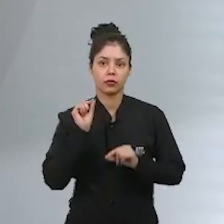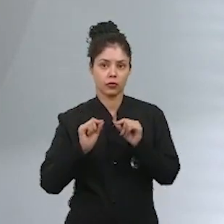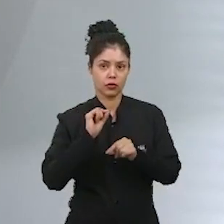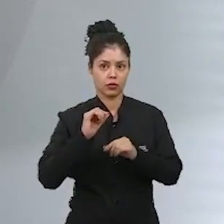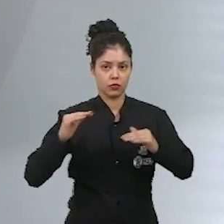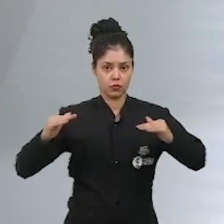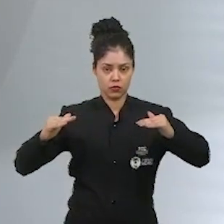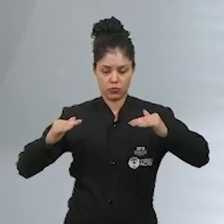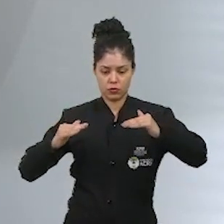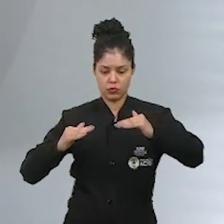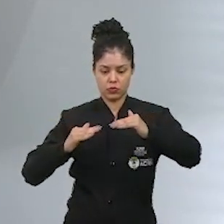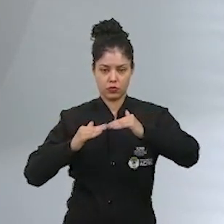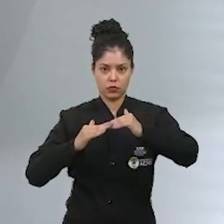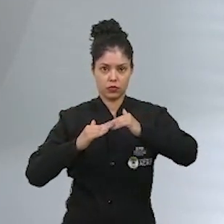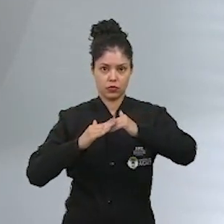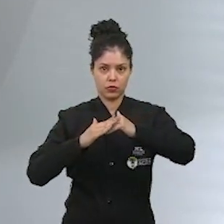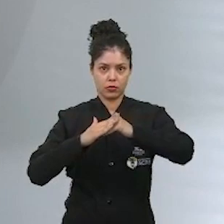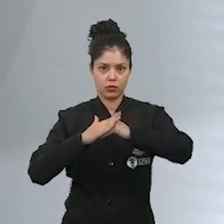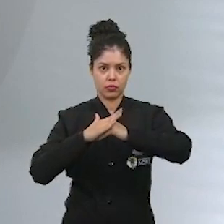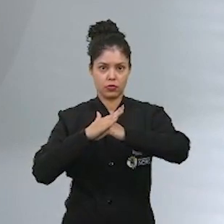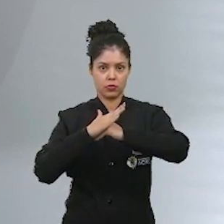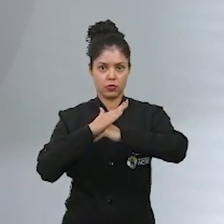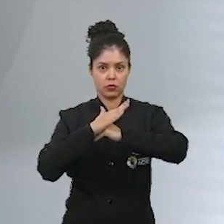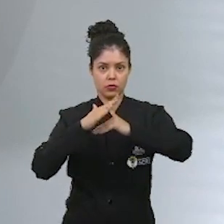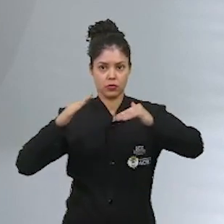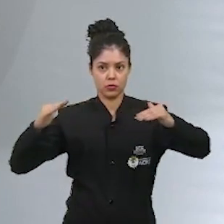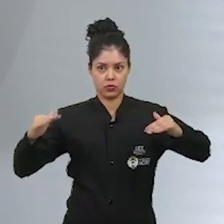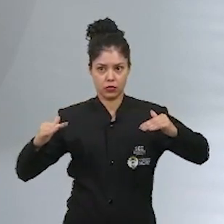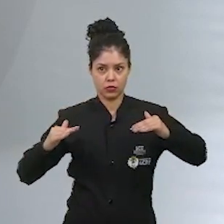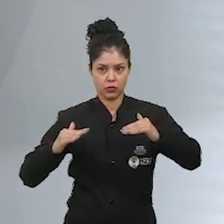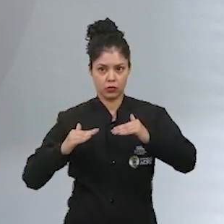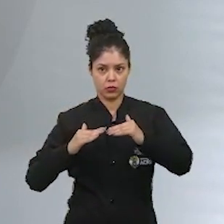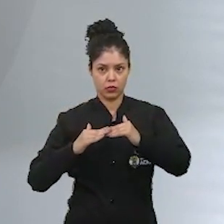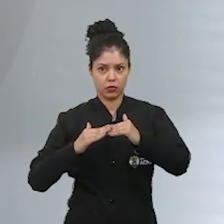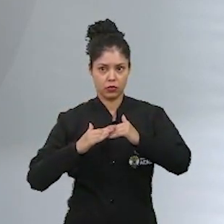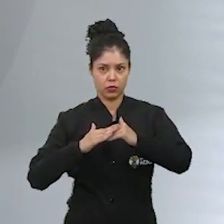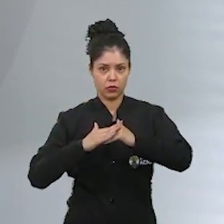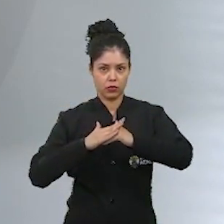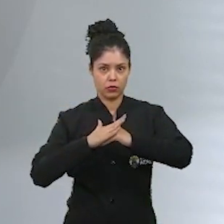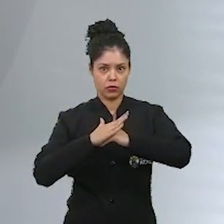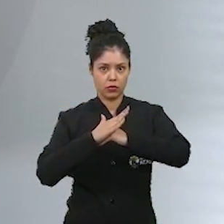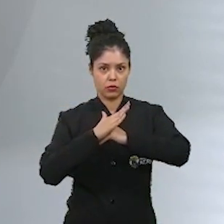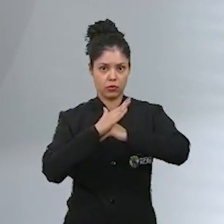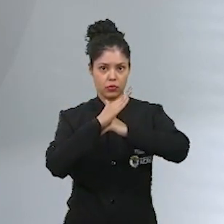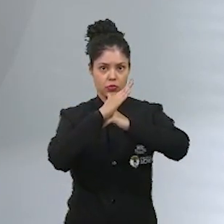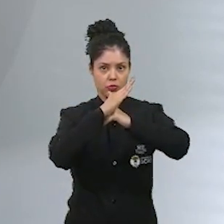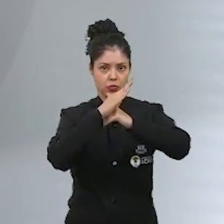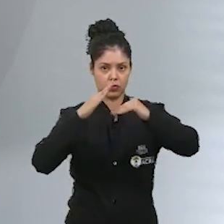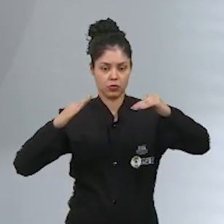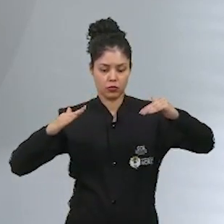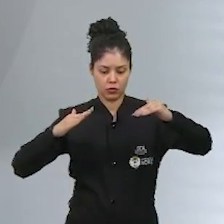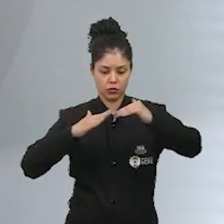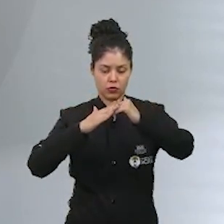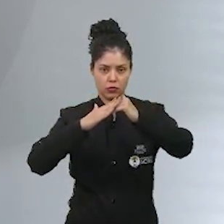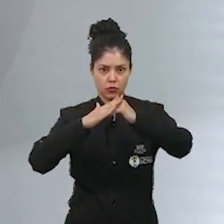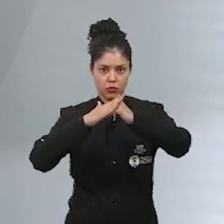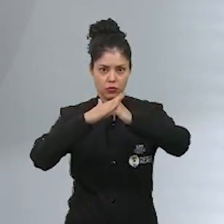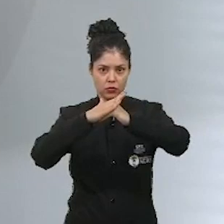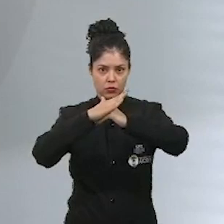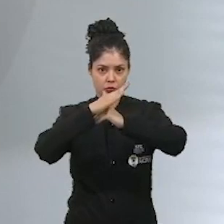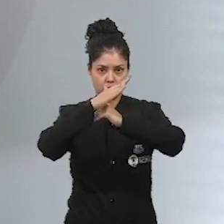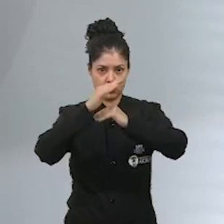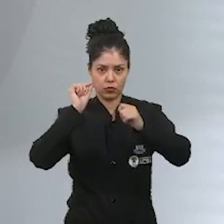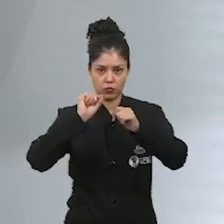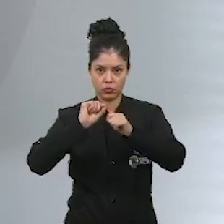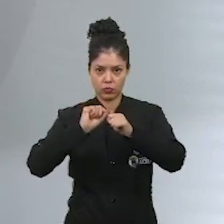tá? Uma sempre ali contra a outra, fazendo com que haja um soerguimento desse relevo até formar ali